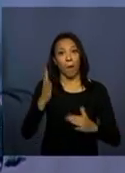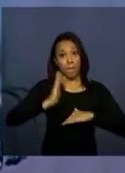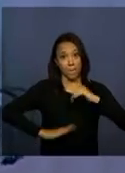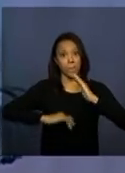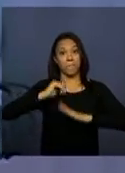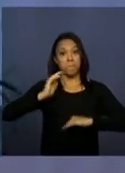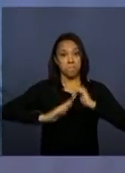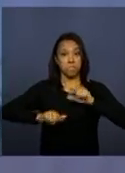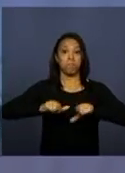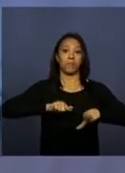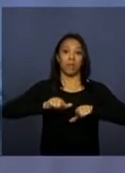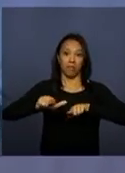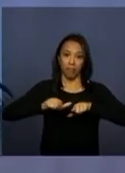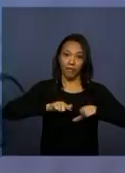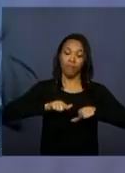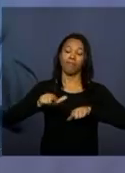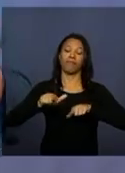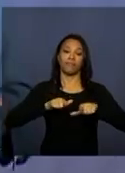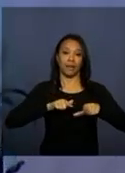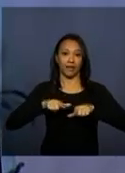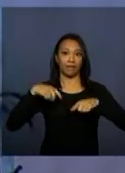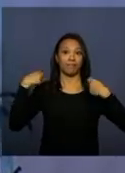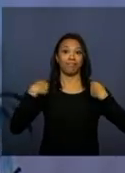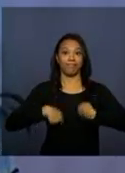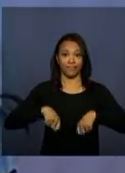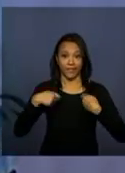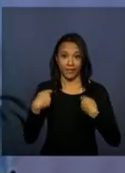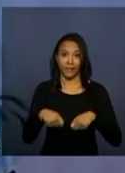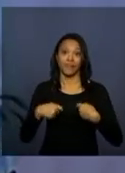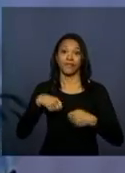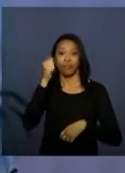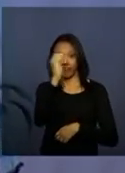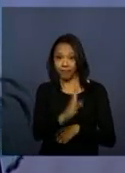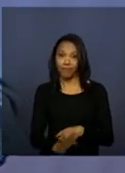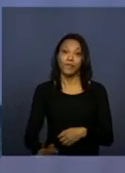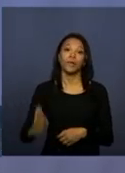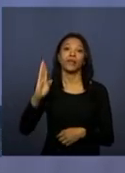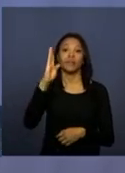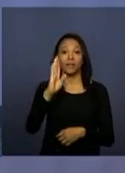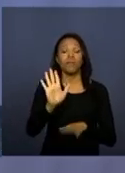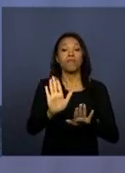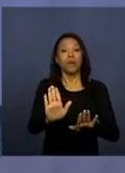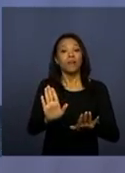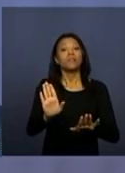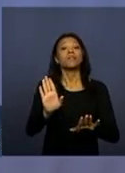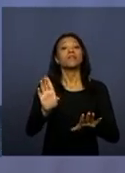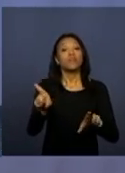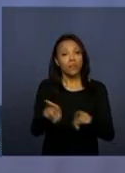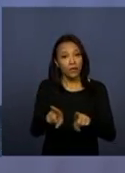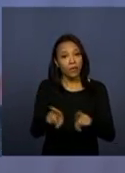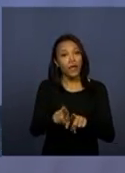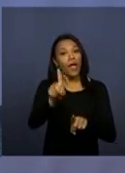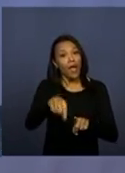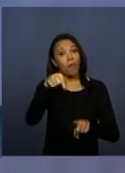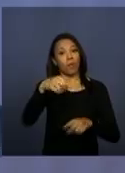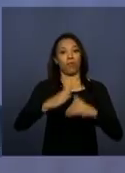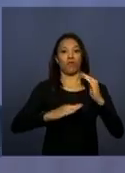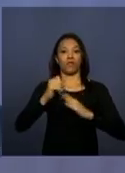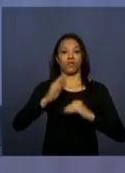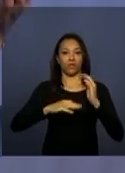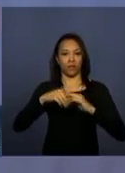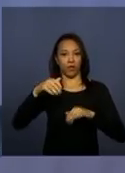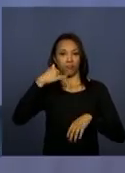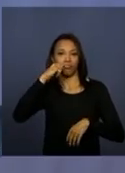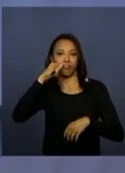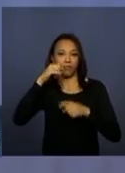profissão, sem dúvida, necessária ao Brasil, mas é também uma profissão que vai